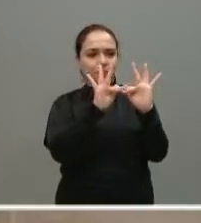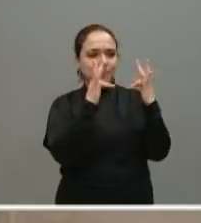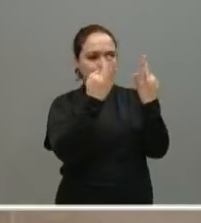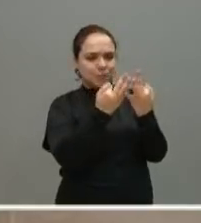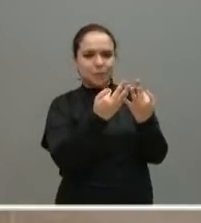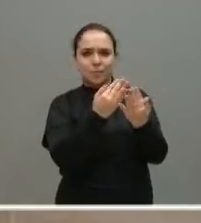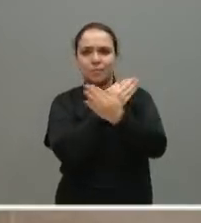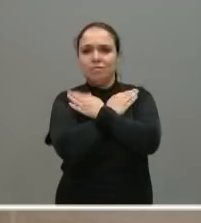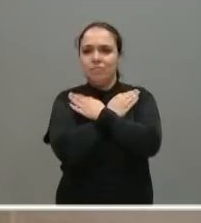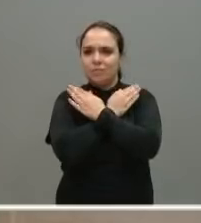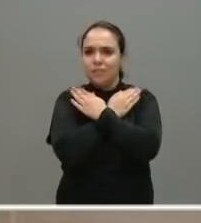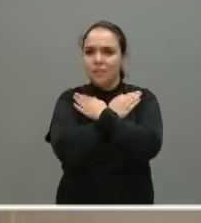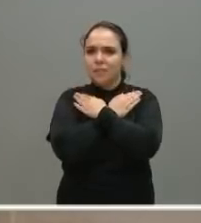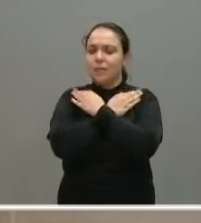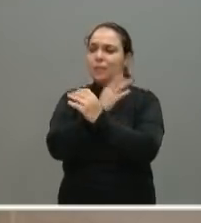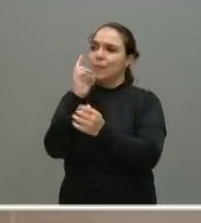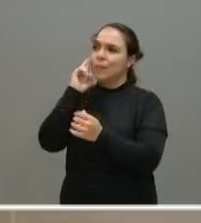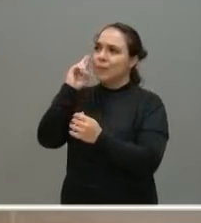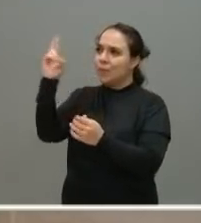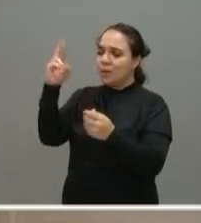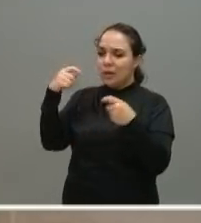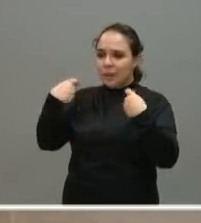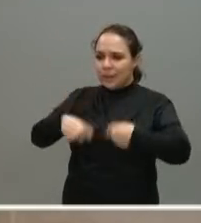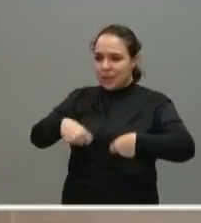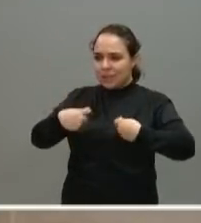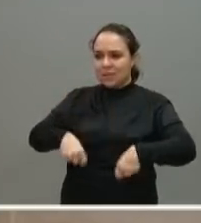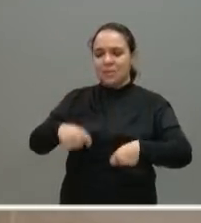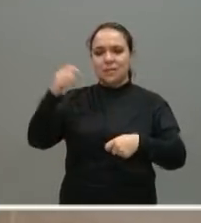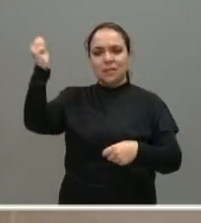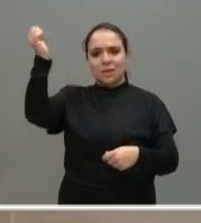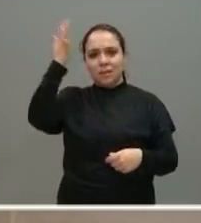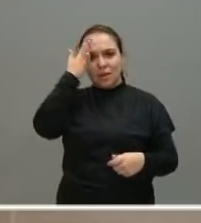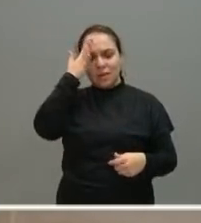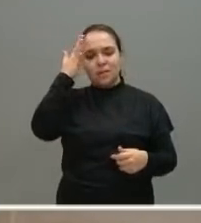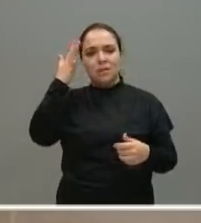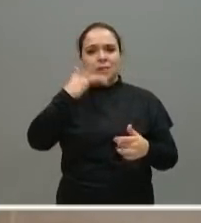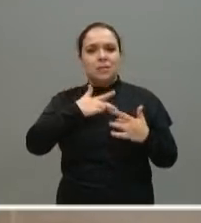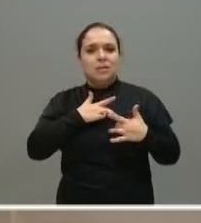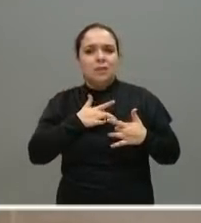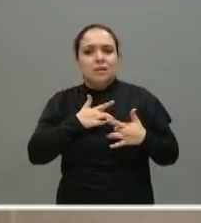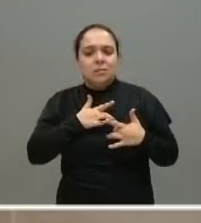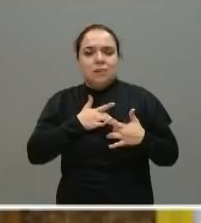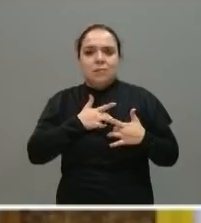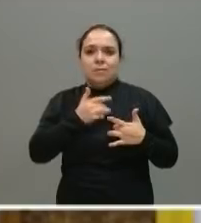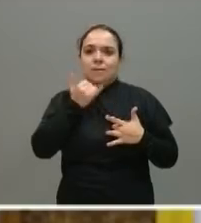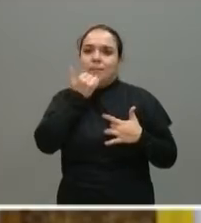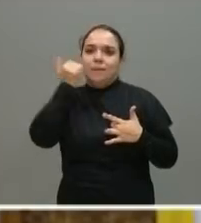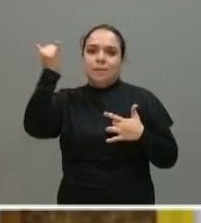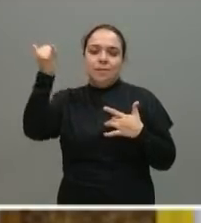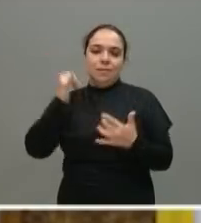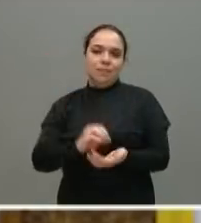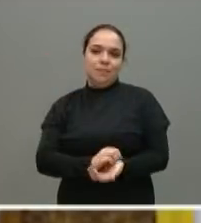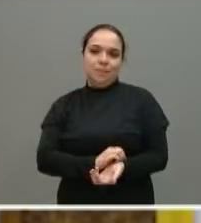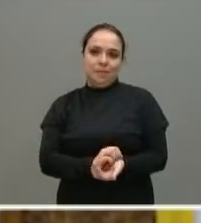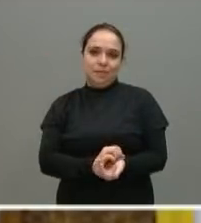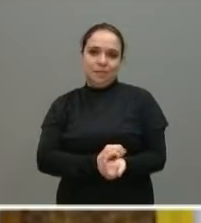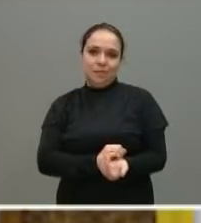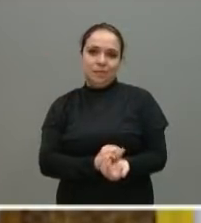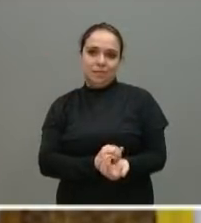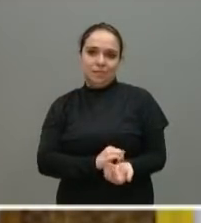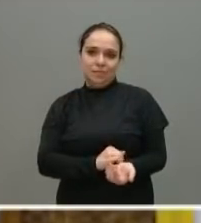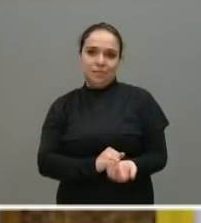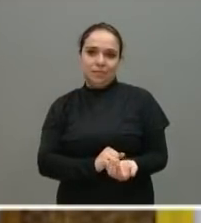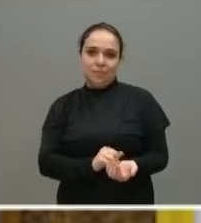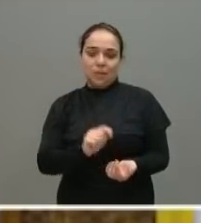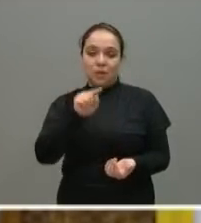por desemprego, Senhor, eu estou precisando de uma graça, tenha misericórdia. Olha a garantia,